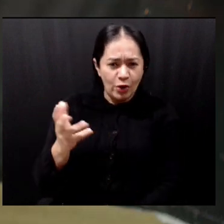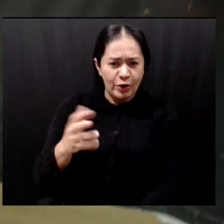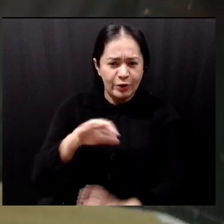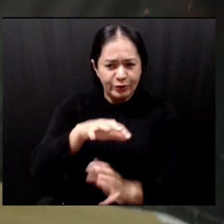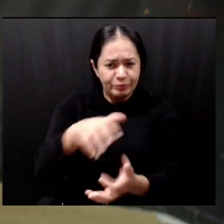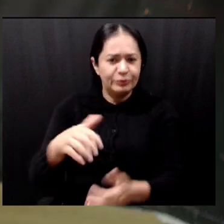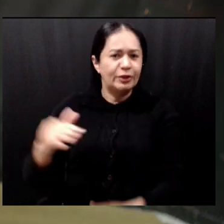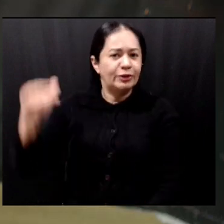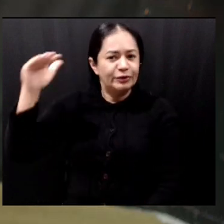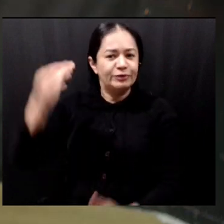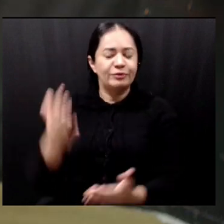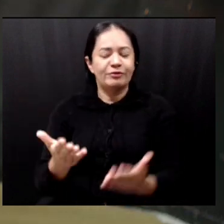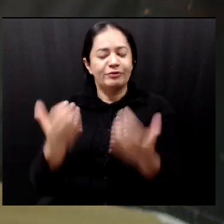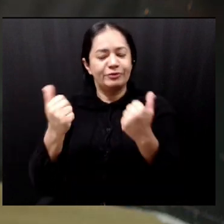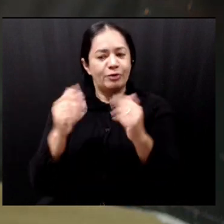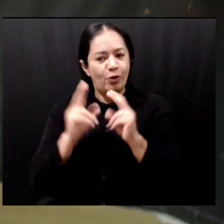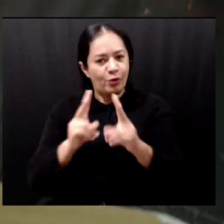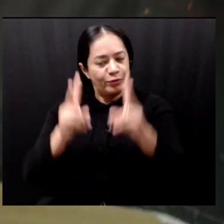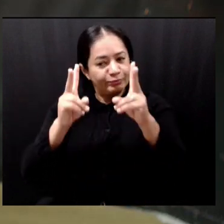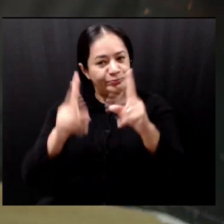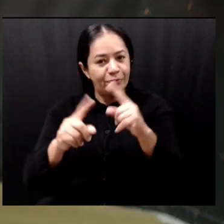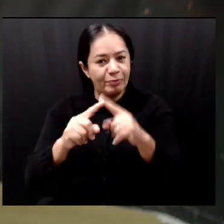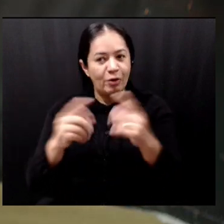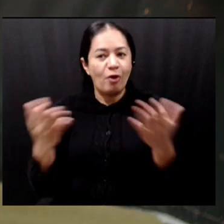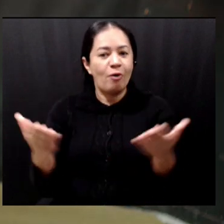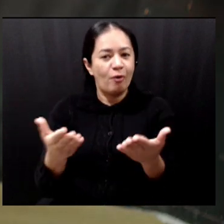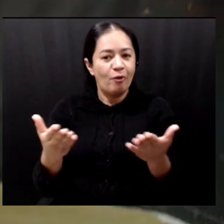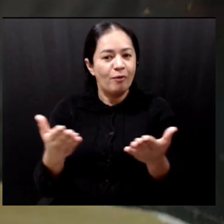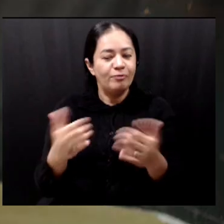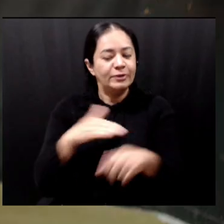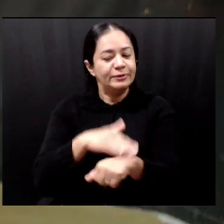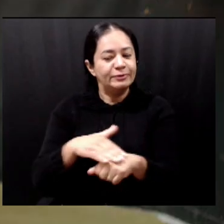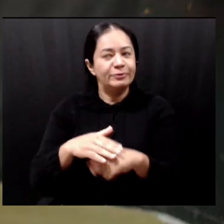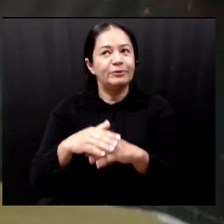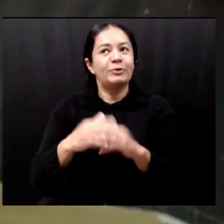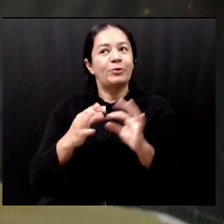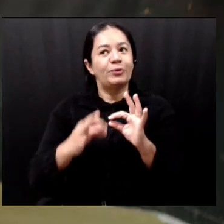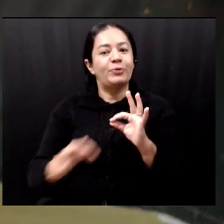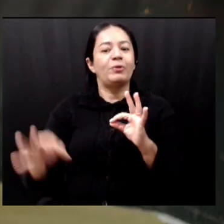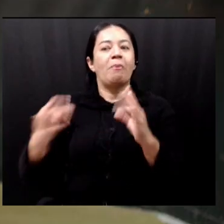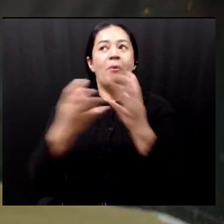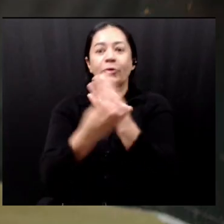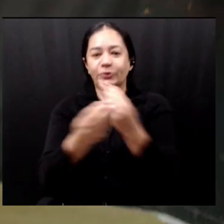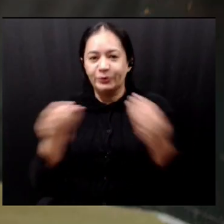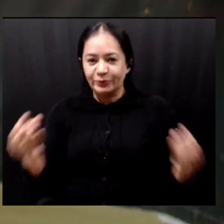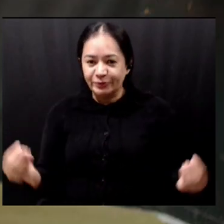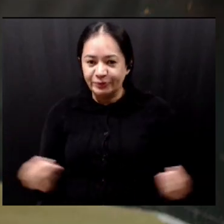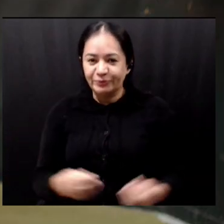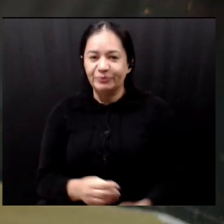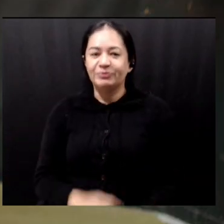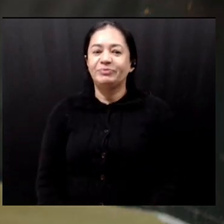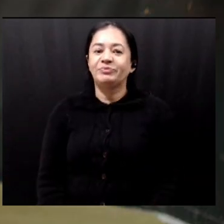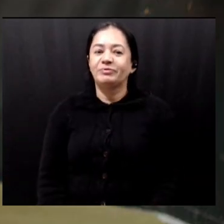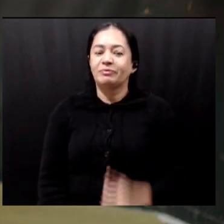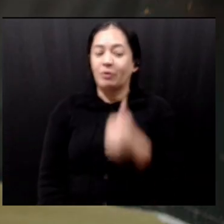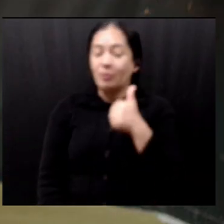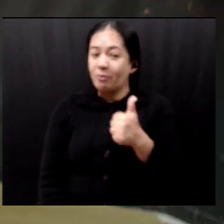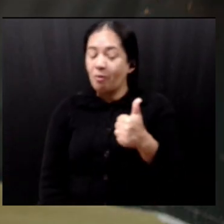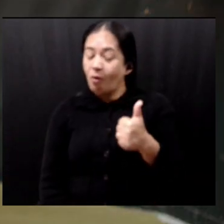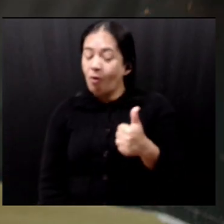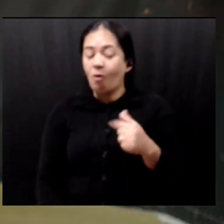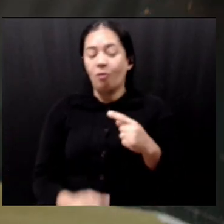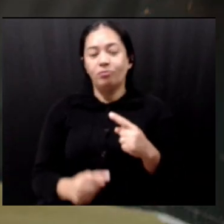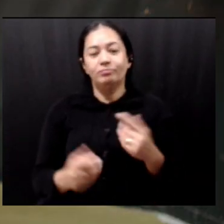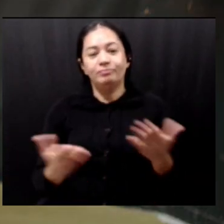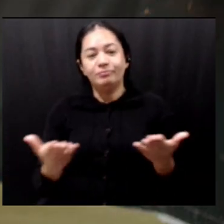gente porque, olha, essa conversa vai render e vai render muitos insights muito bons, né, por sinal, e quem sabe até